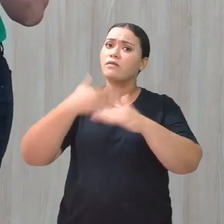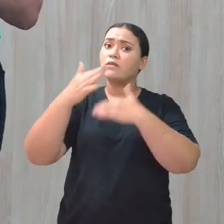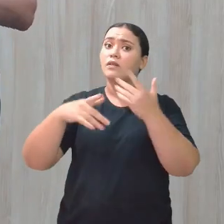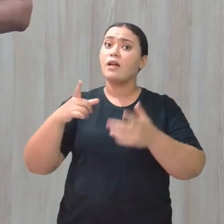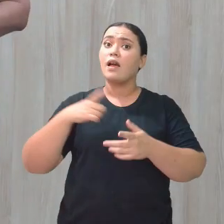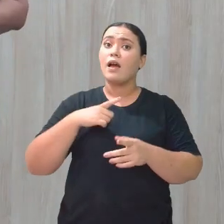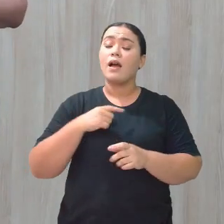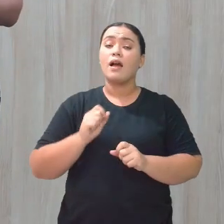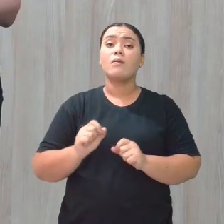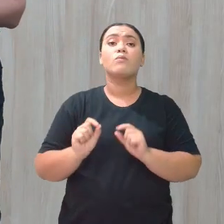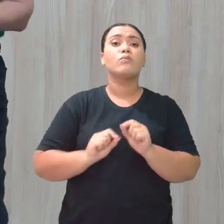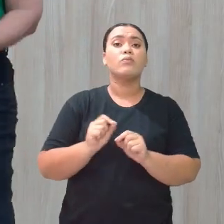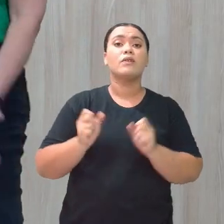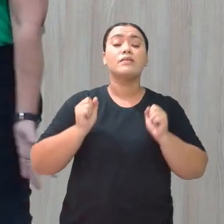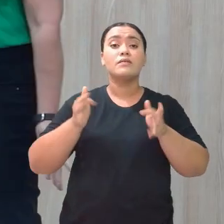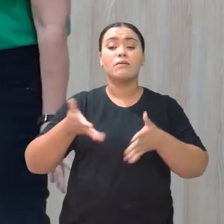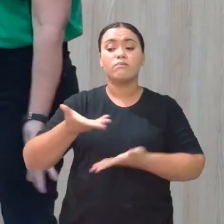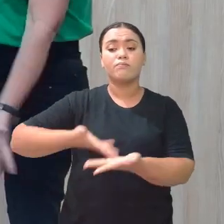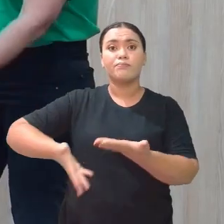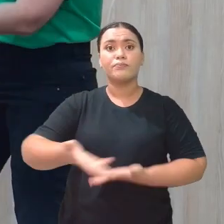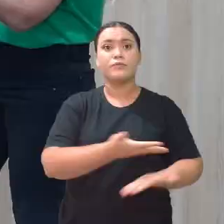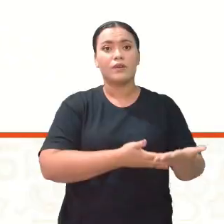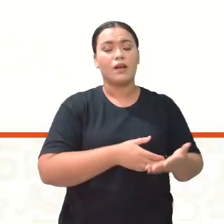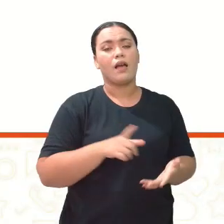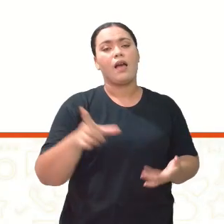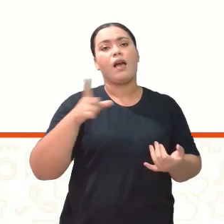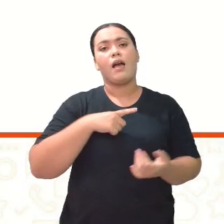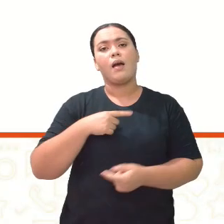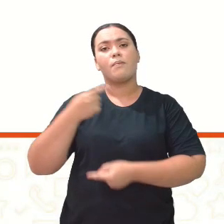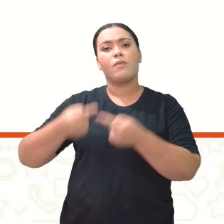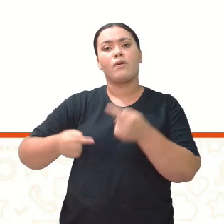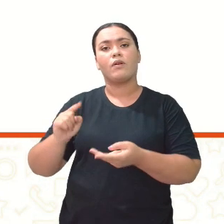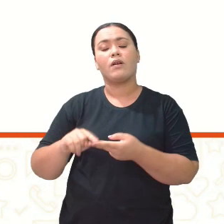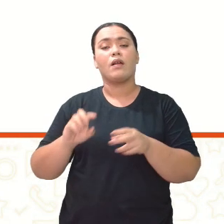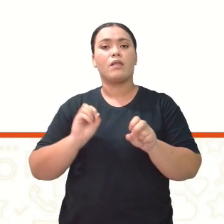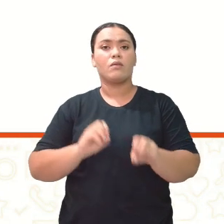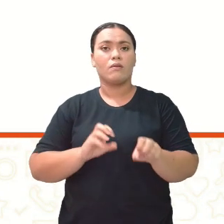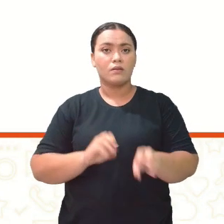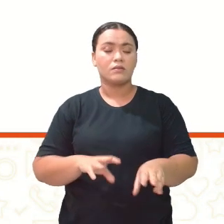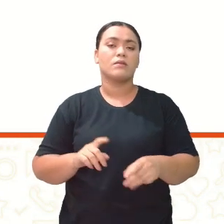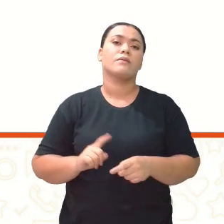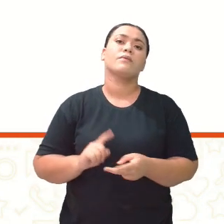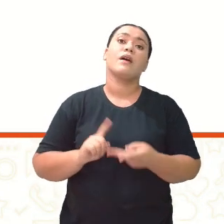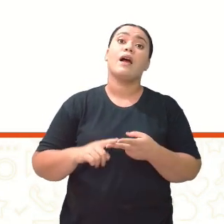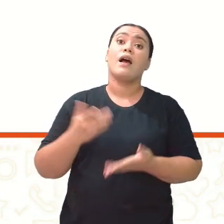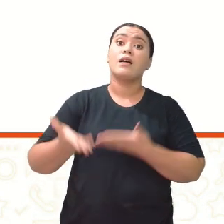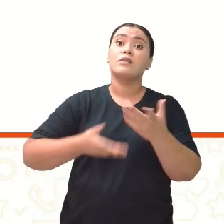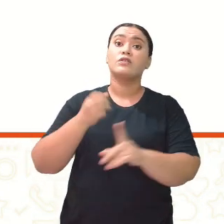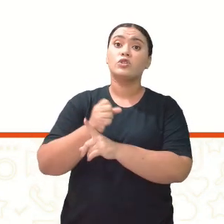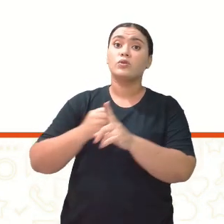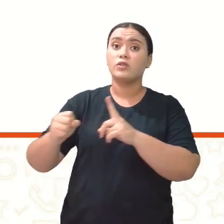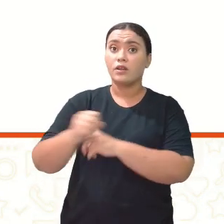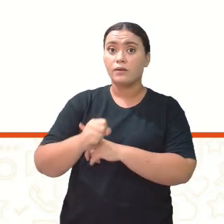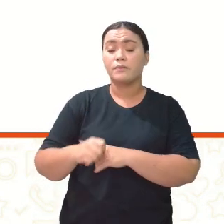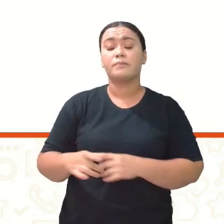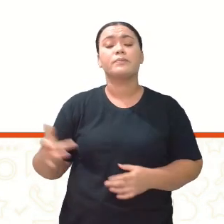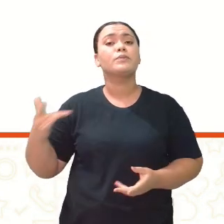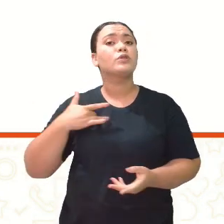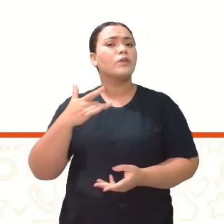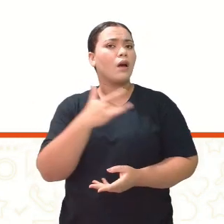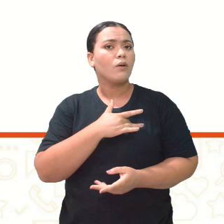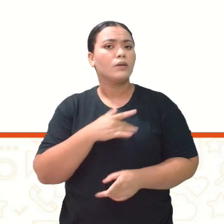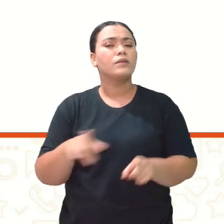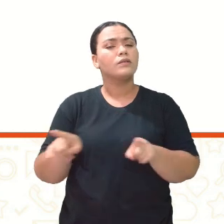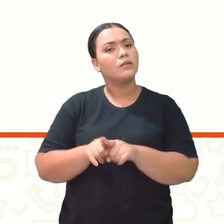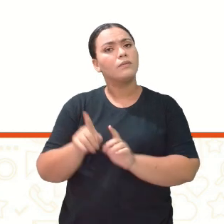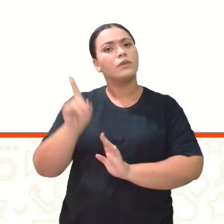de ações intersetoriais, envolvendo as políticas de educação, de assistência social, de saúde e